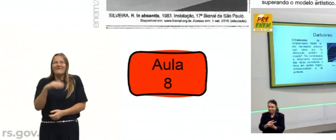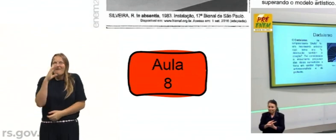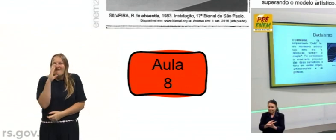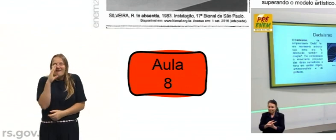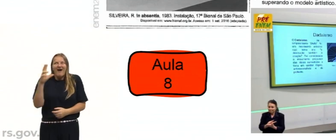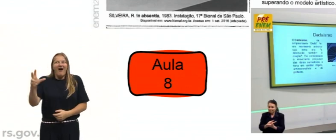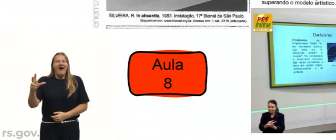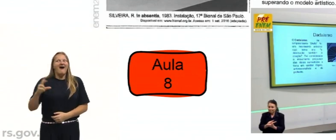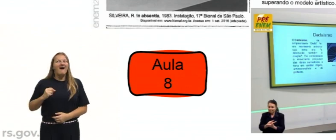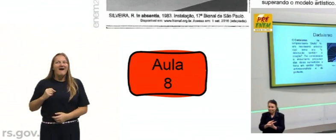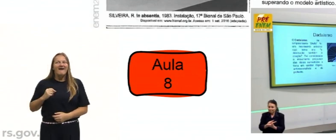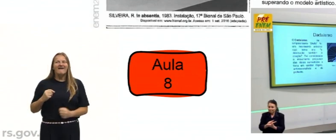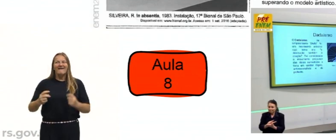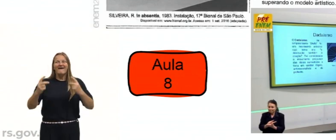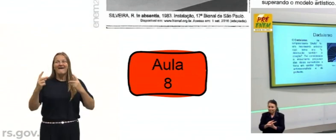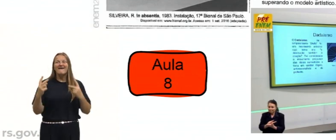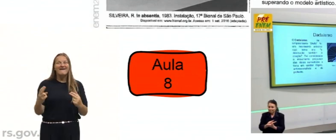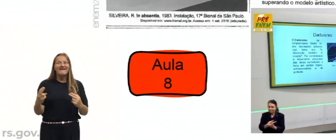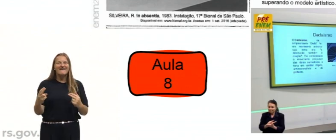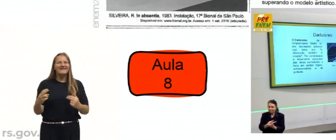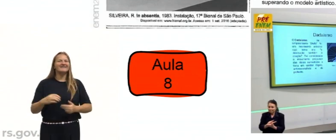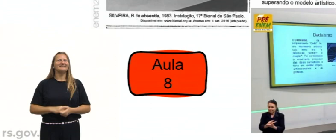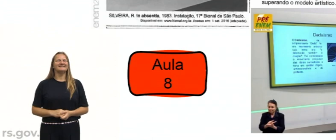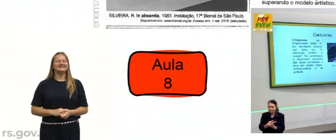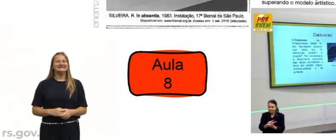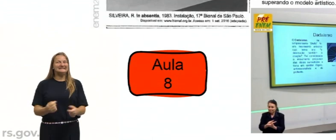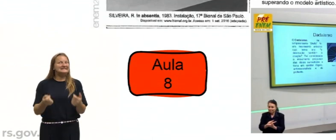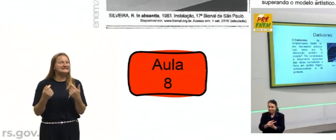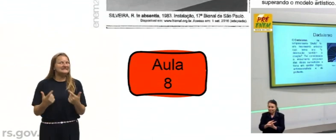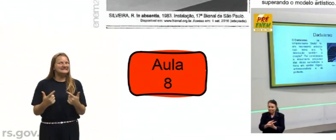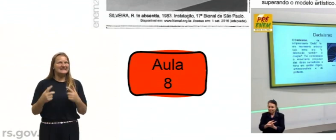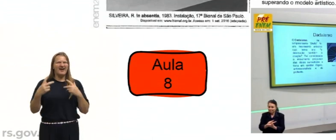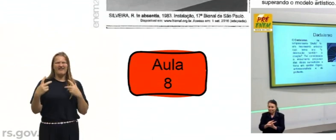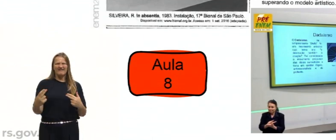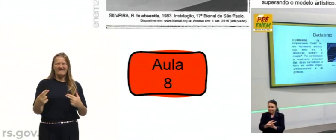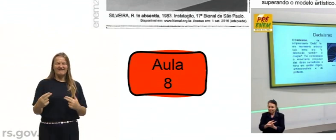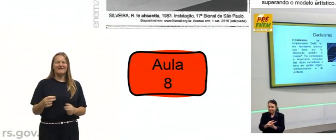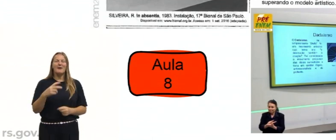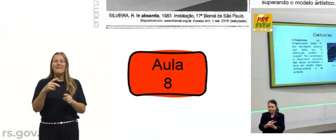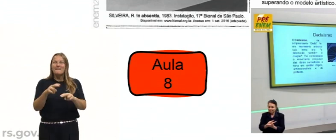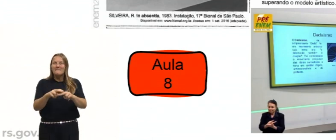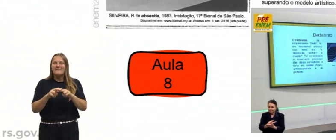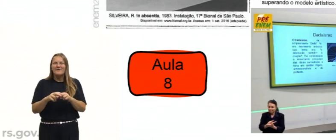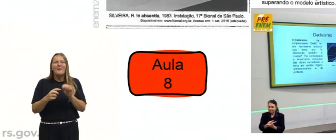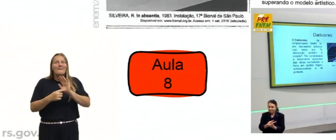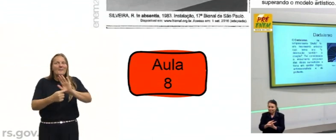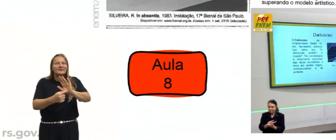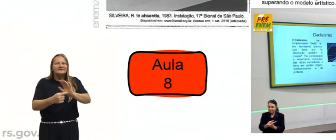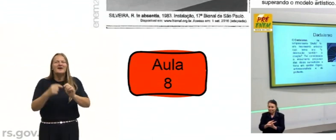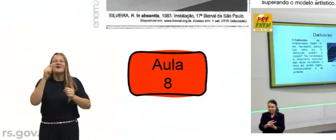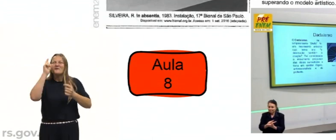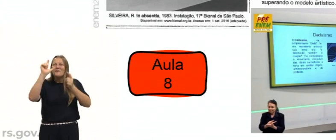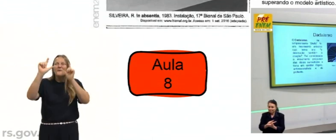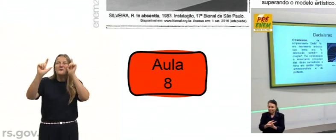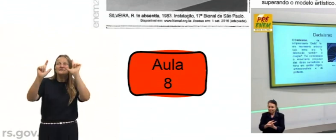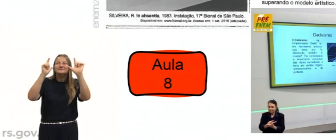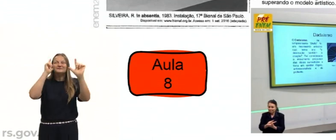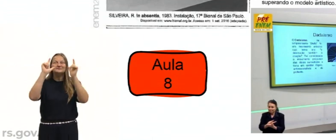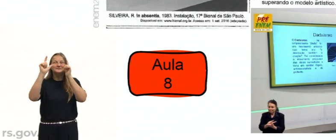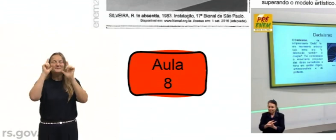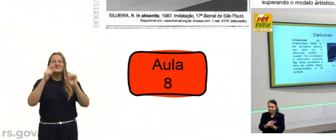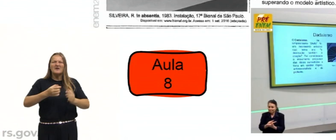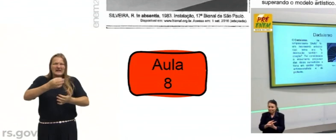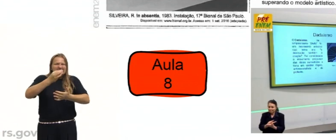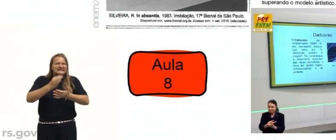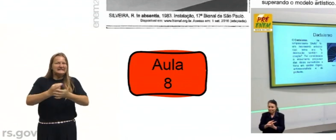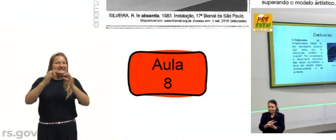aula que ele traz exatamente essa mesma imagem então para mostrar como a gente conseguiu né ser